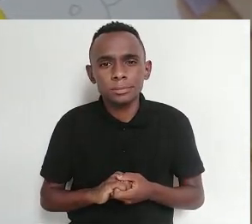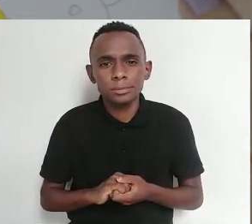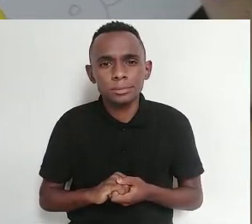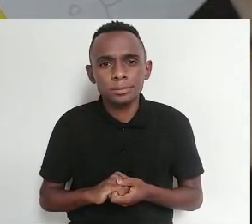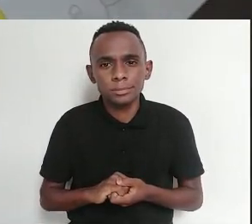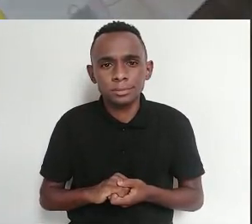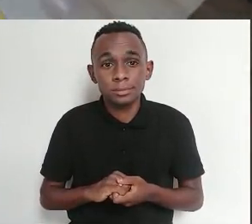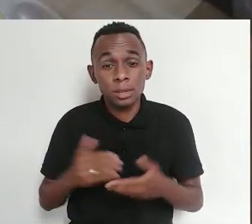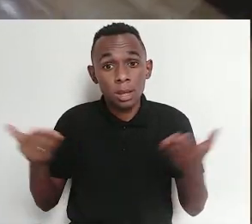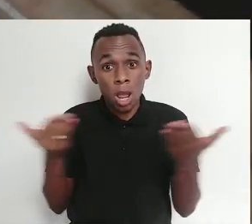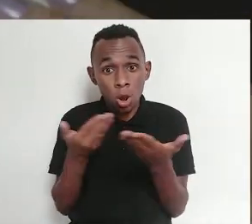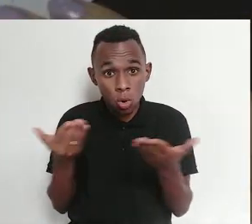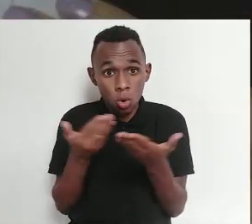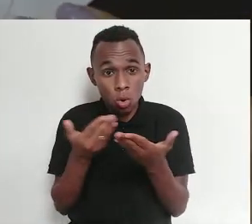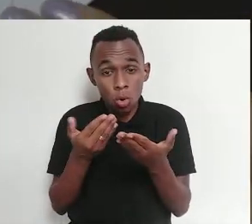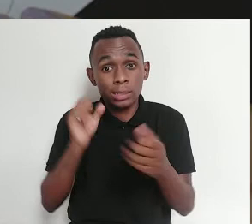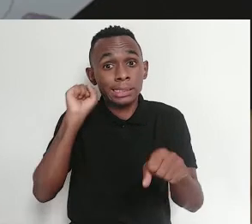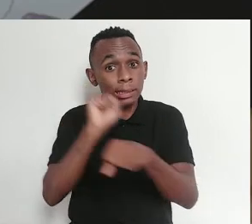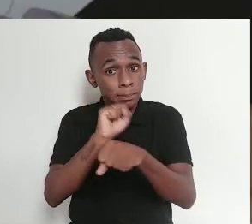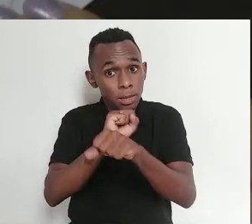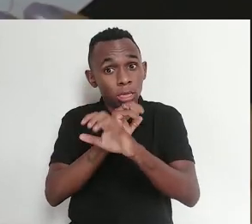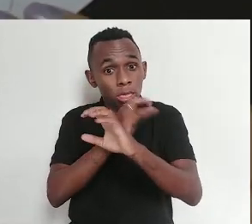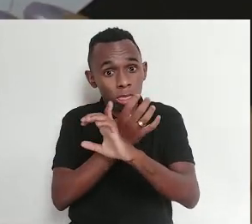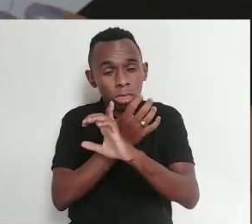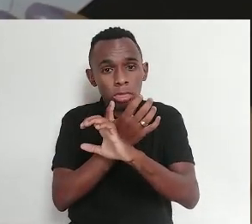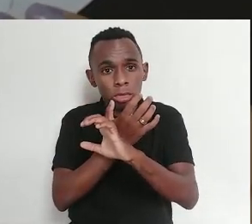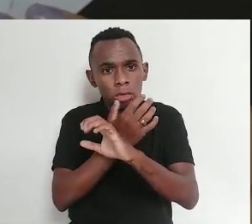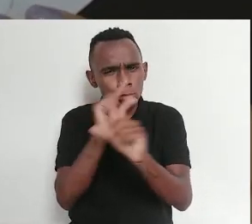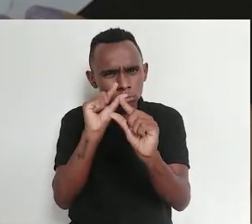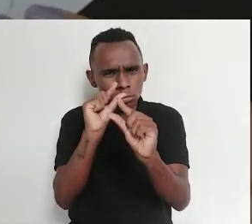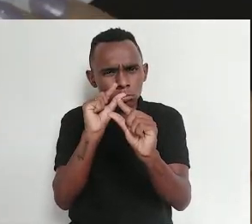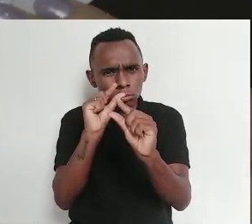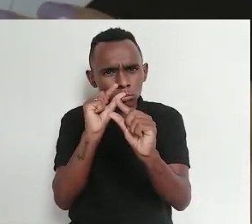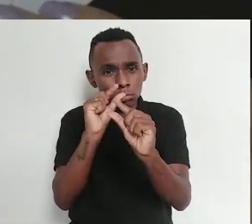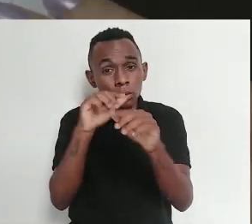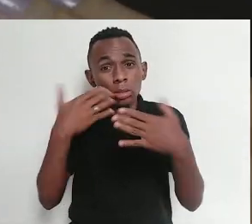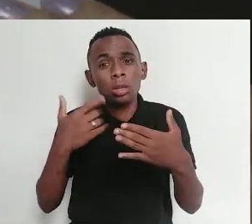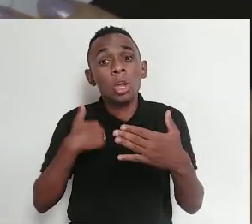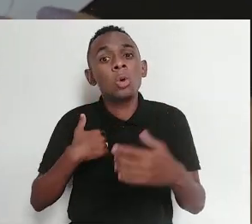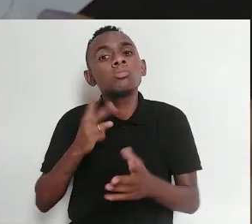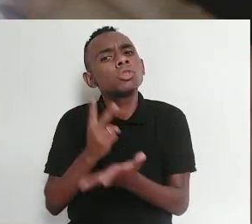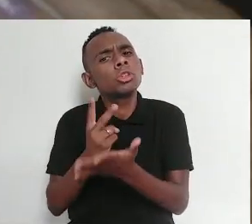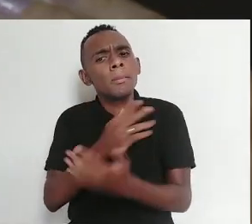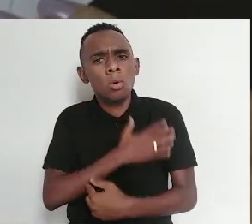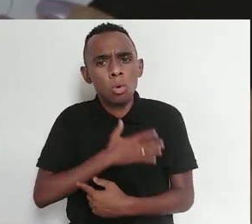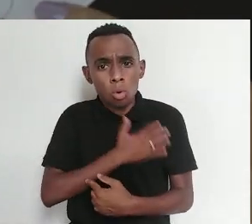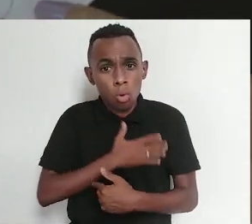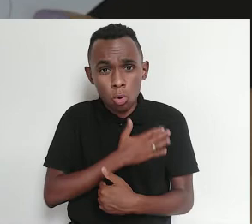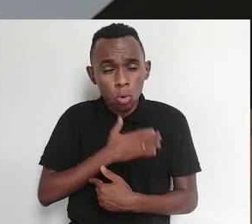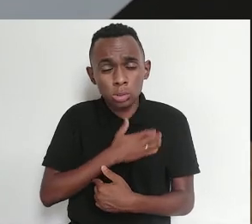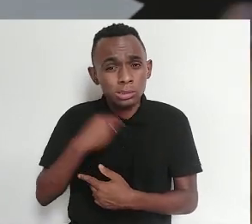coisas. Agora a gente vai ter que esperar secar essa aqui um pouquinho. Então, eu sempre gosto de trabalhar com